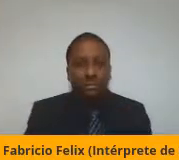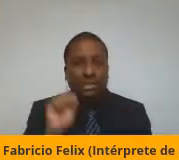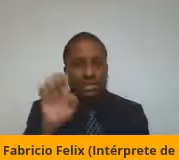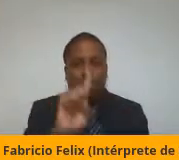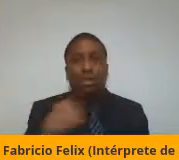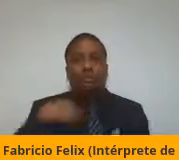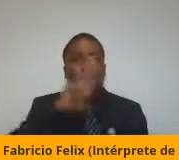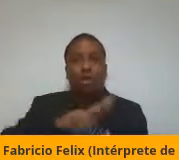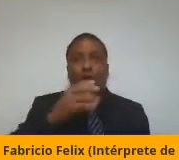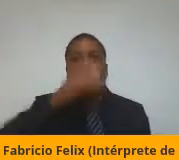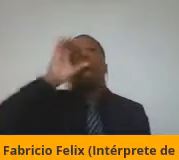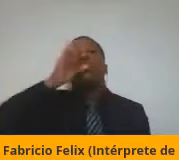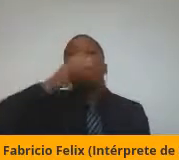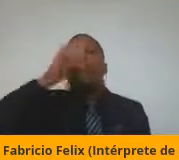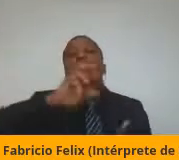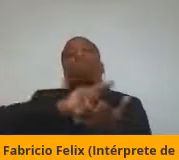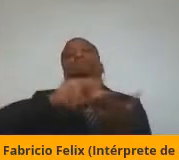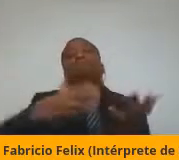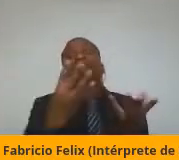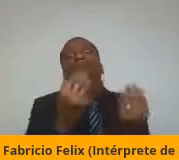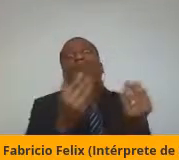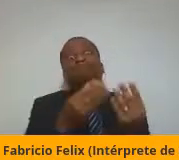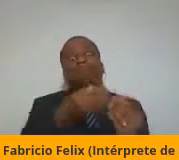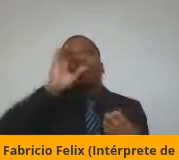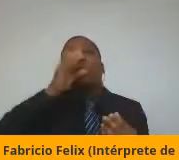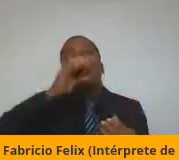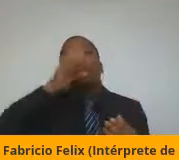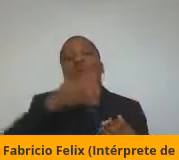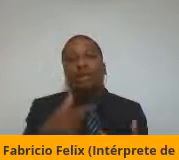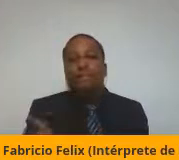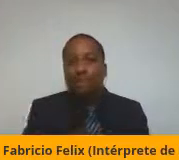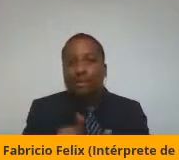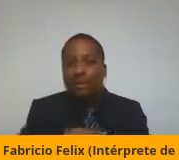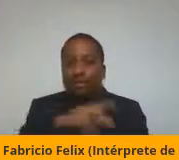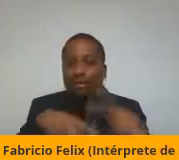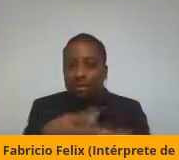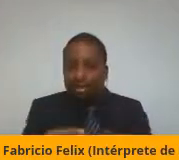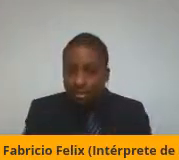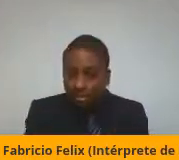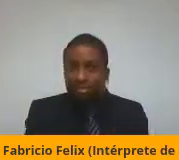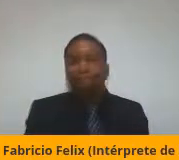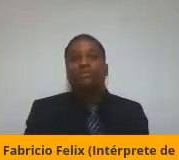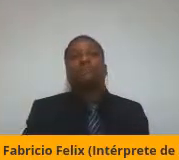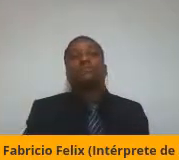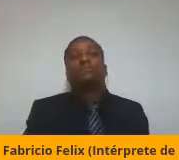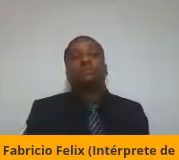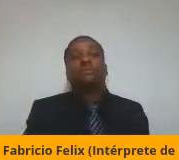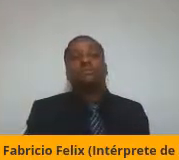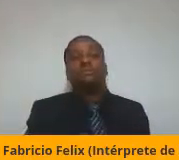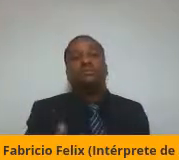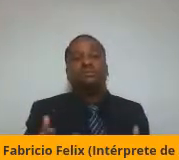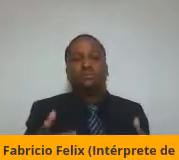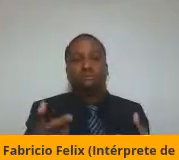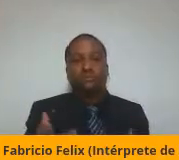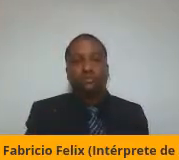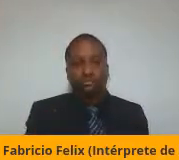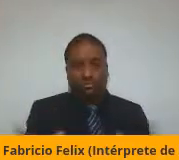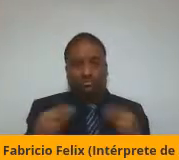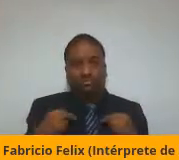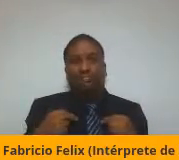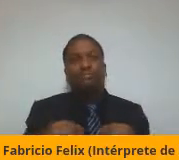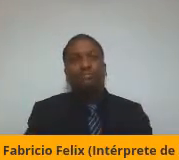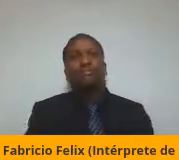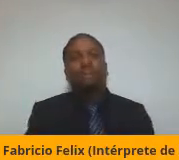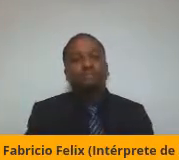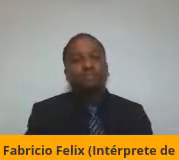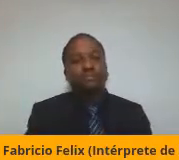artesanal, cachaça, ainda vou ganhar o prêmio que está maravilhoso, que está escrito aí embaixo, né? São cartões de consumação do St. Hops,